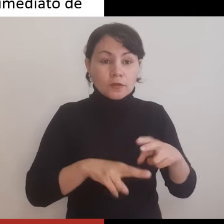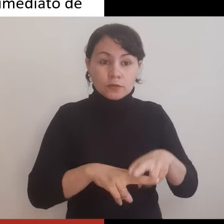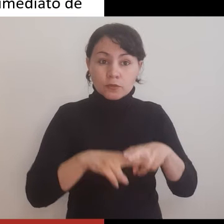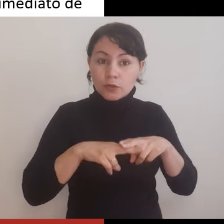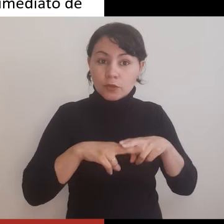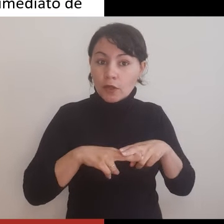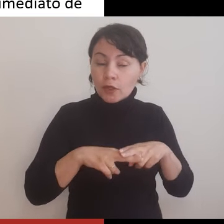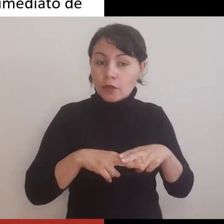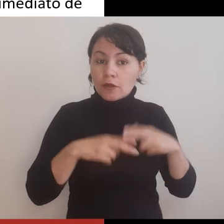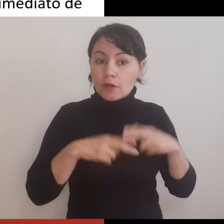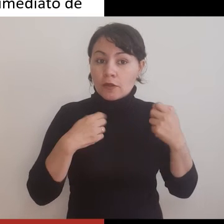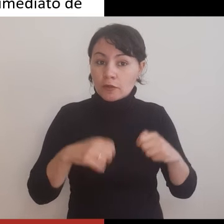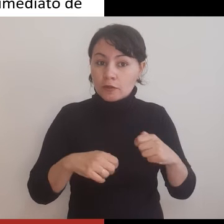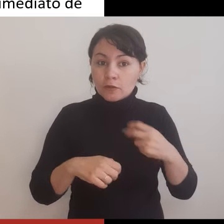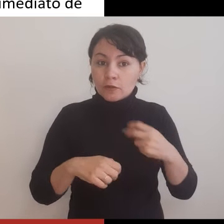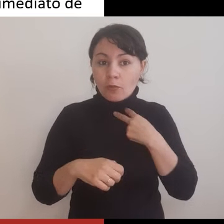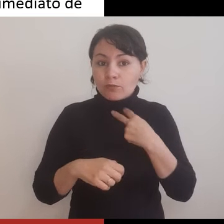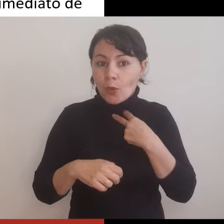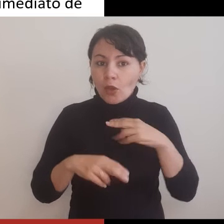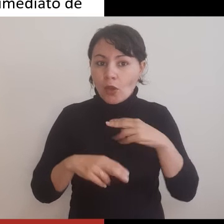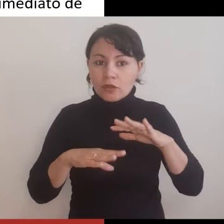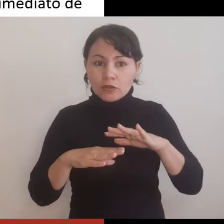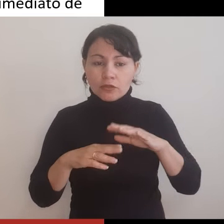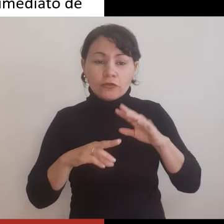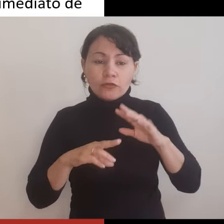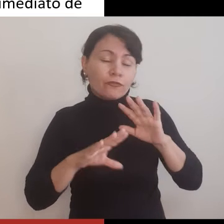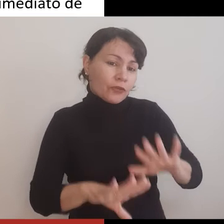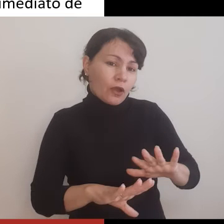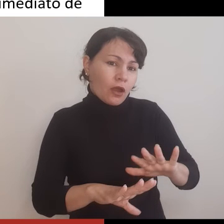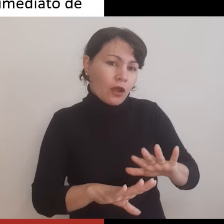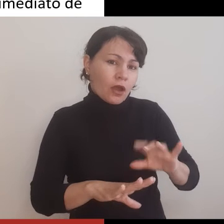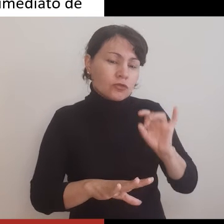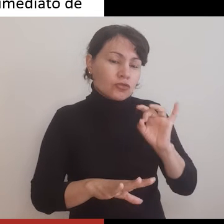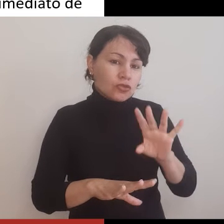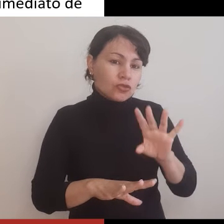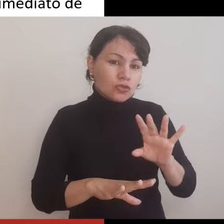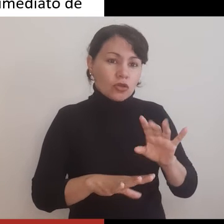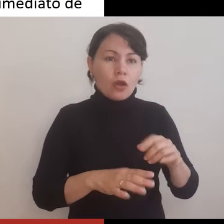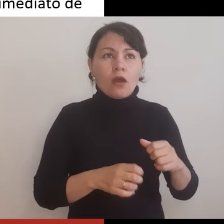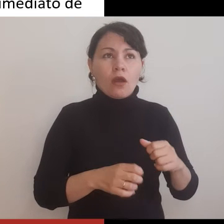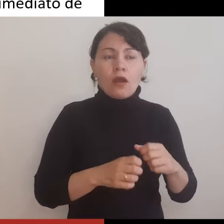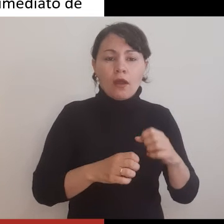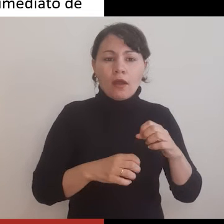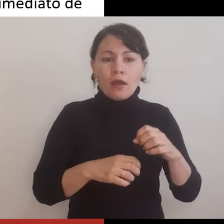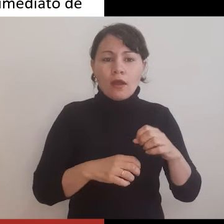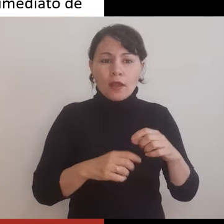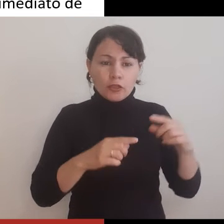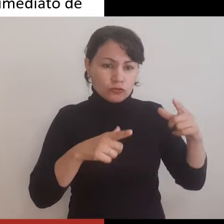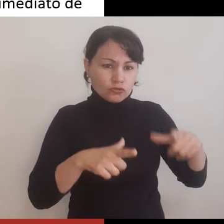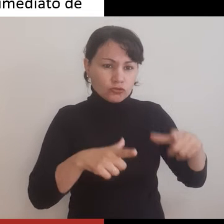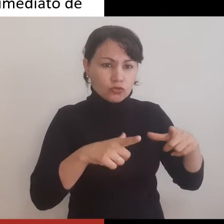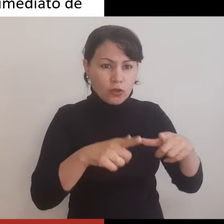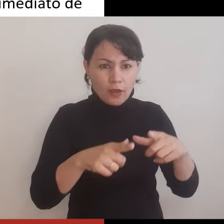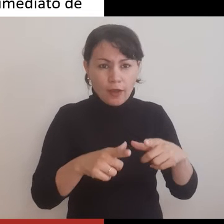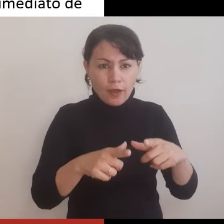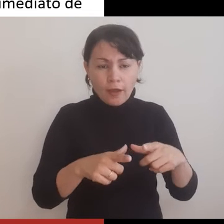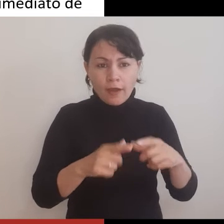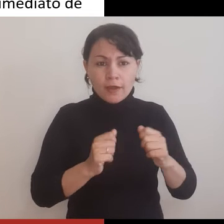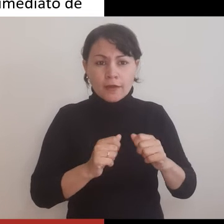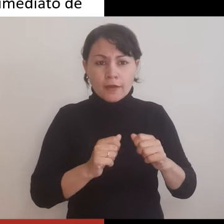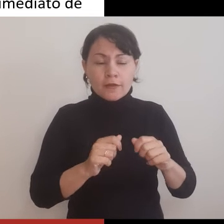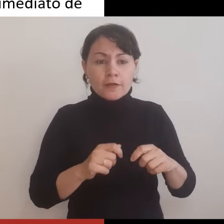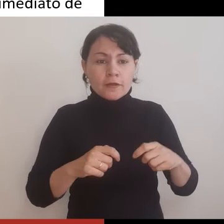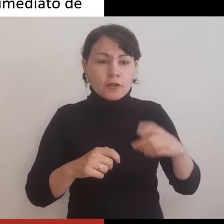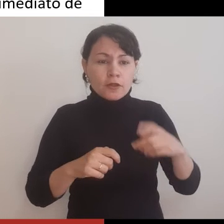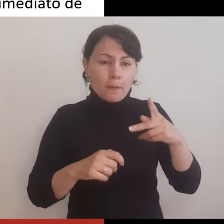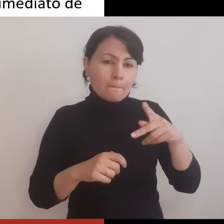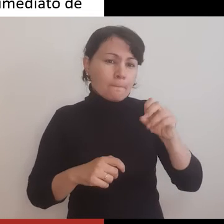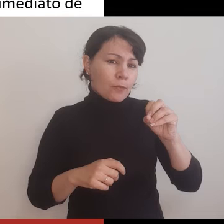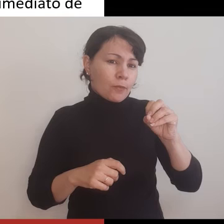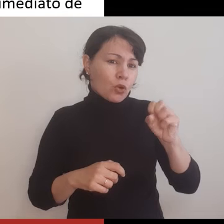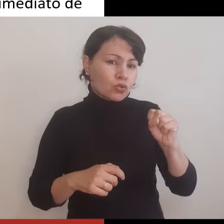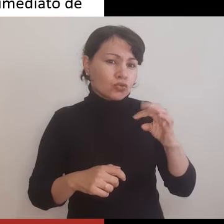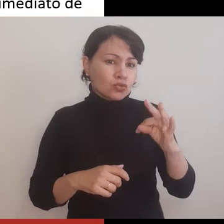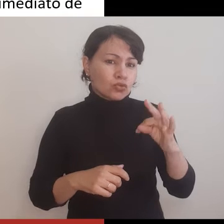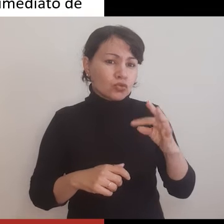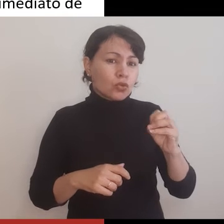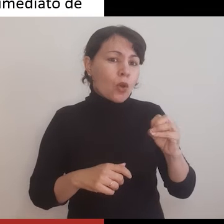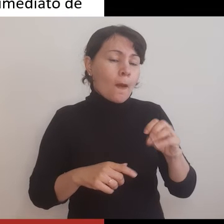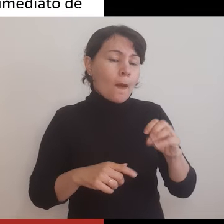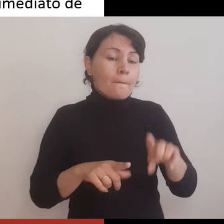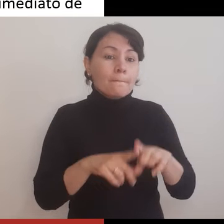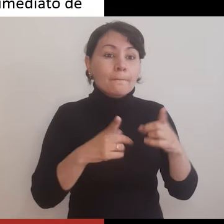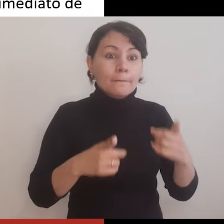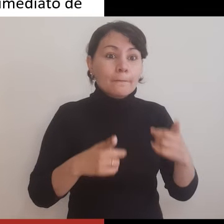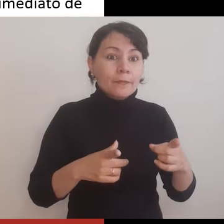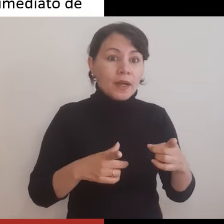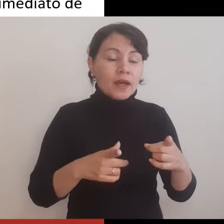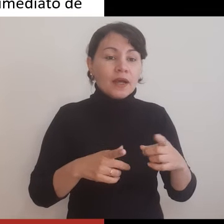não podem ficar, por exemplo, em enfermarias, mas também não precisam de uma unidade com tanta